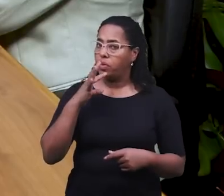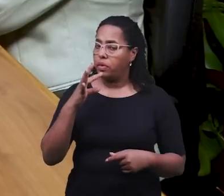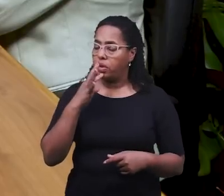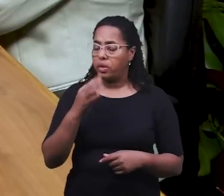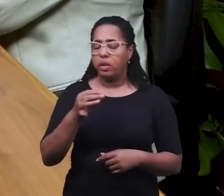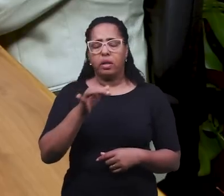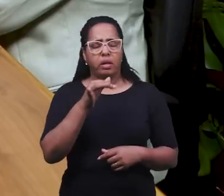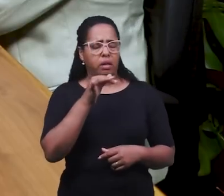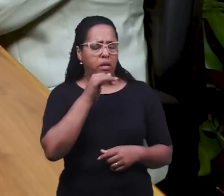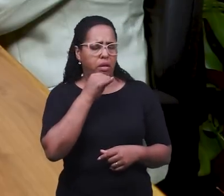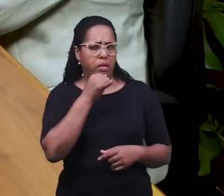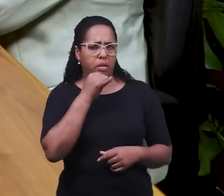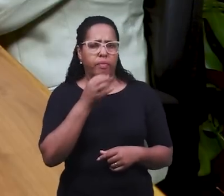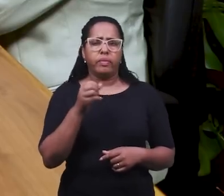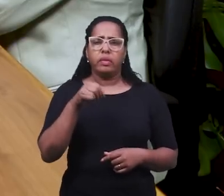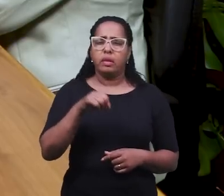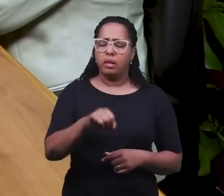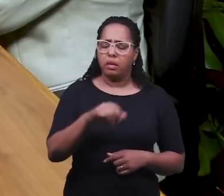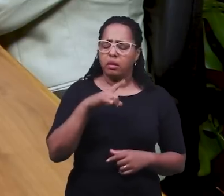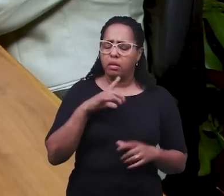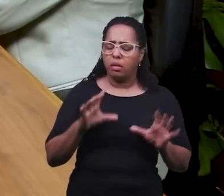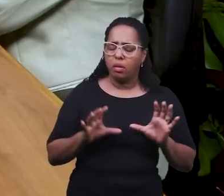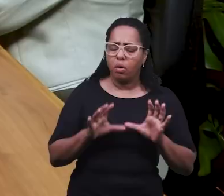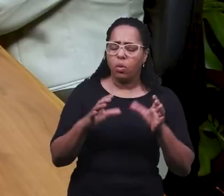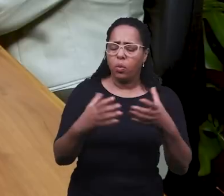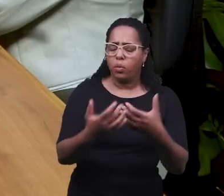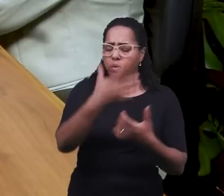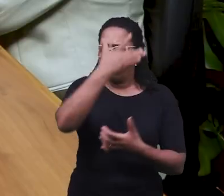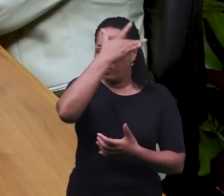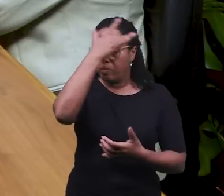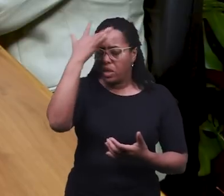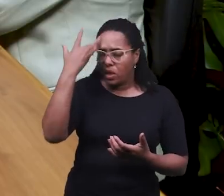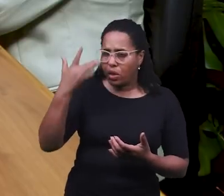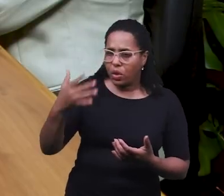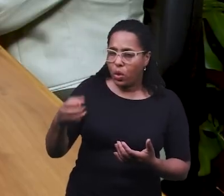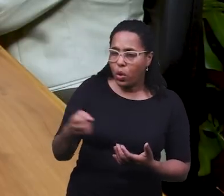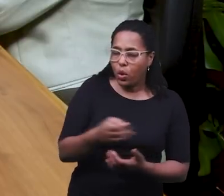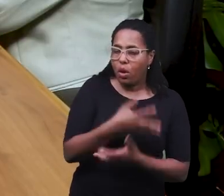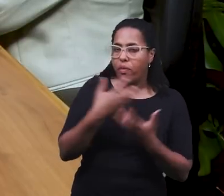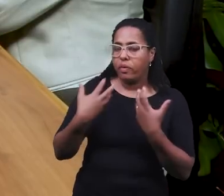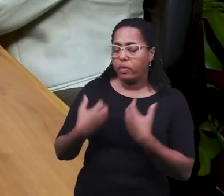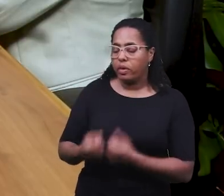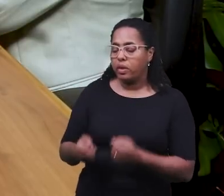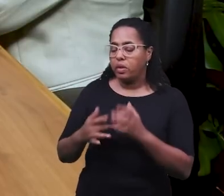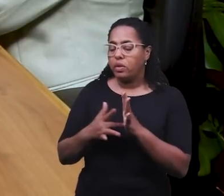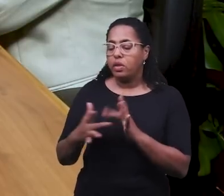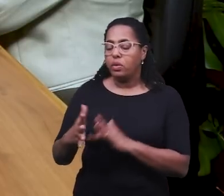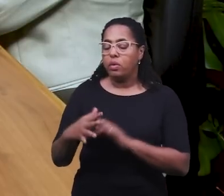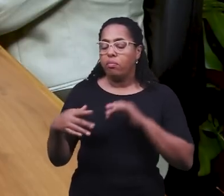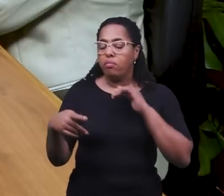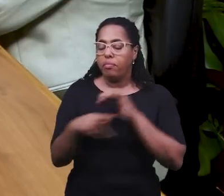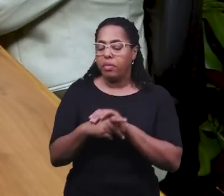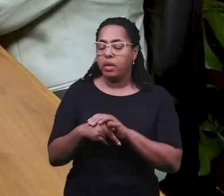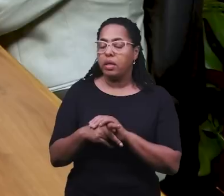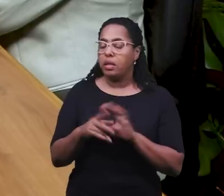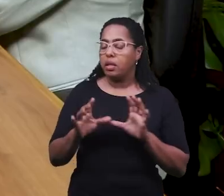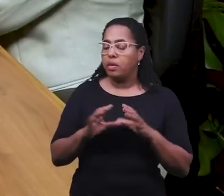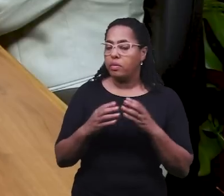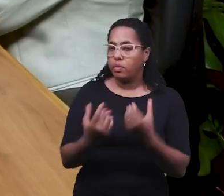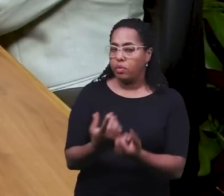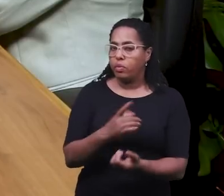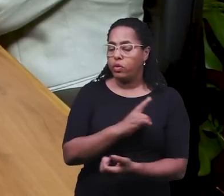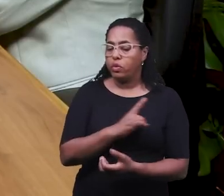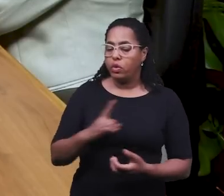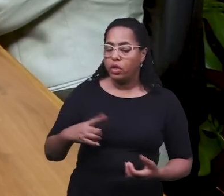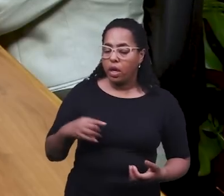um grupo de pessoas que está chegando aqui agora. Ele está no grupo dele, mas há uma